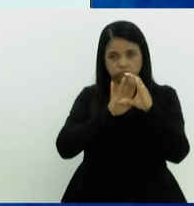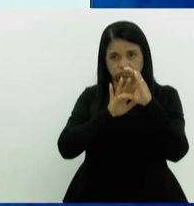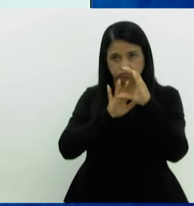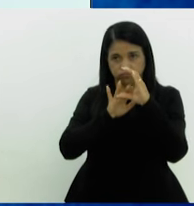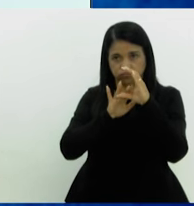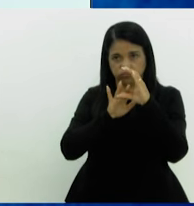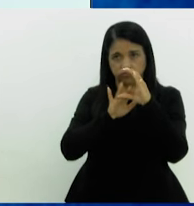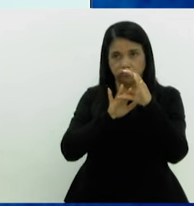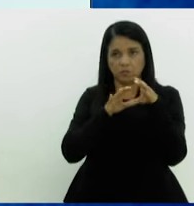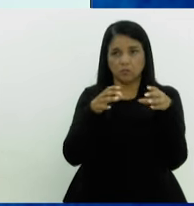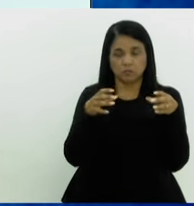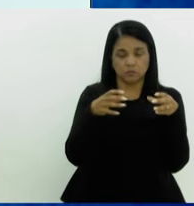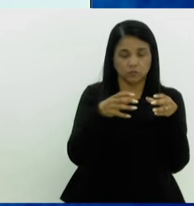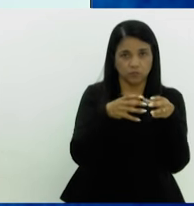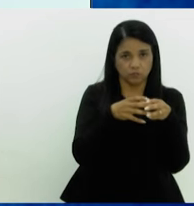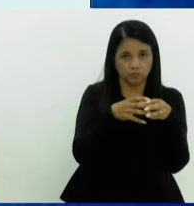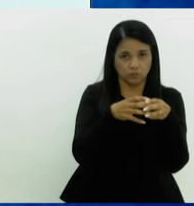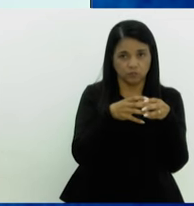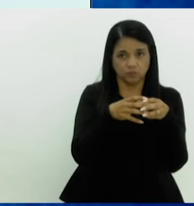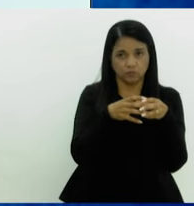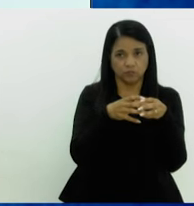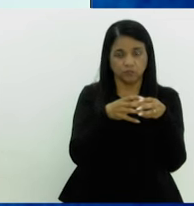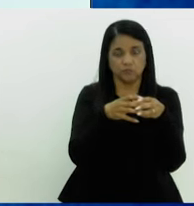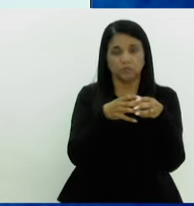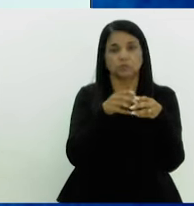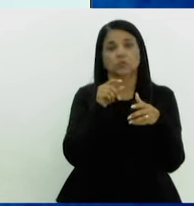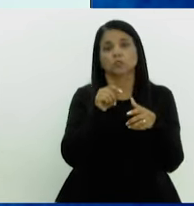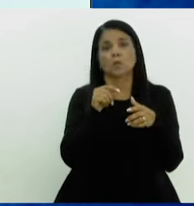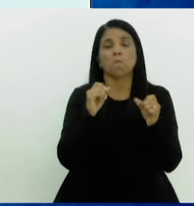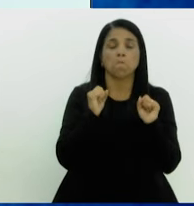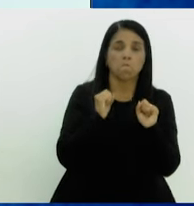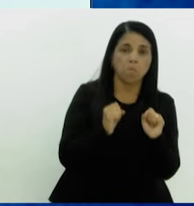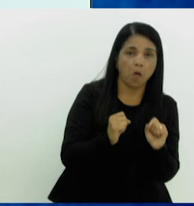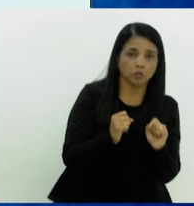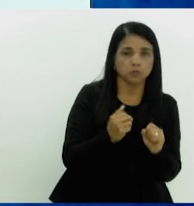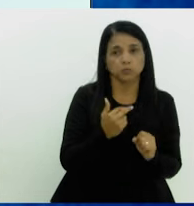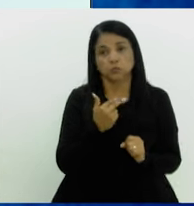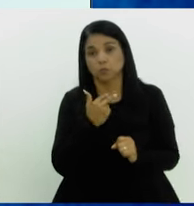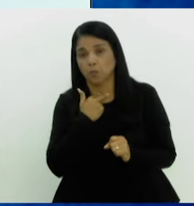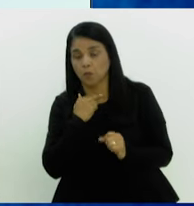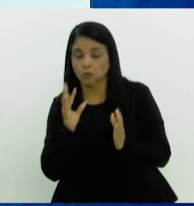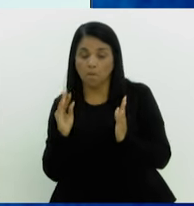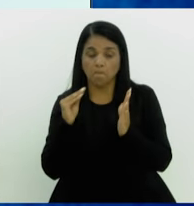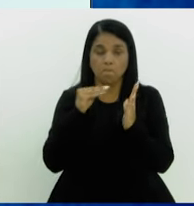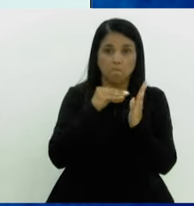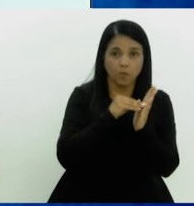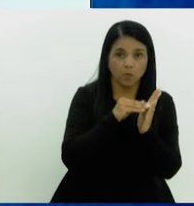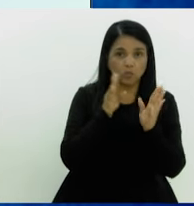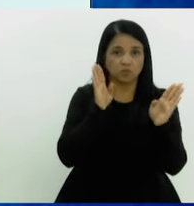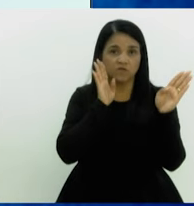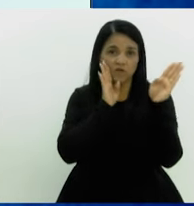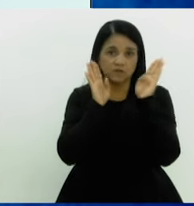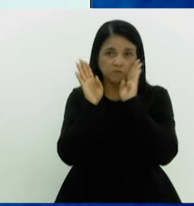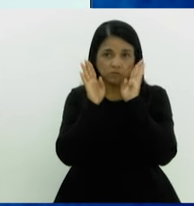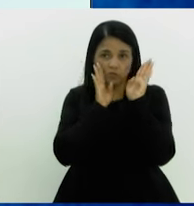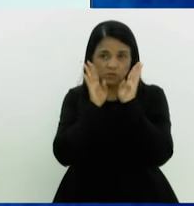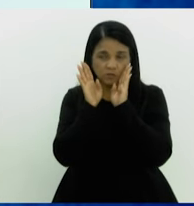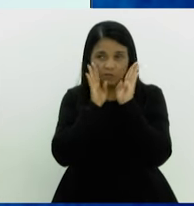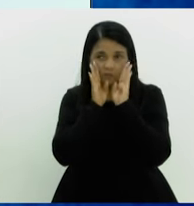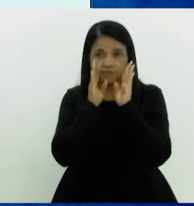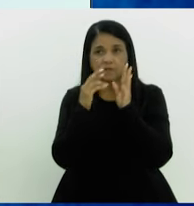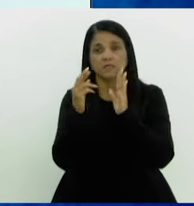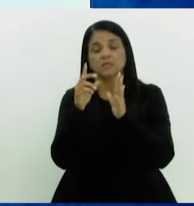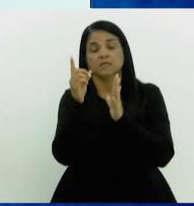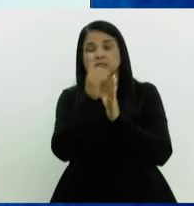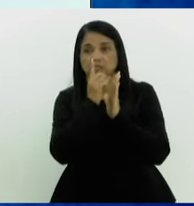da comunidade é a Constituição do que pode ou não pode ser postado no Facebook diretrizes da